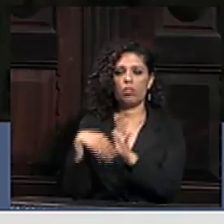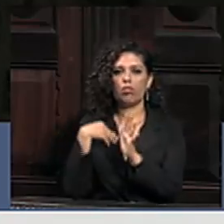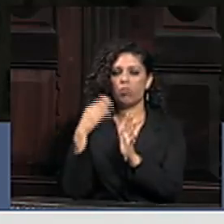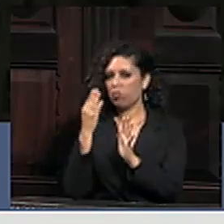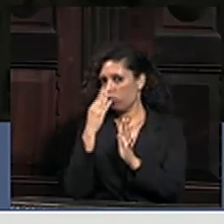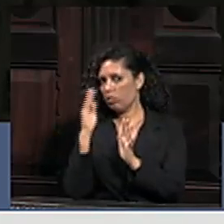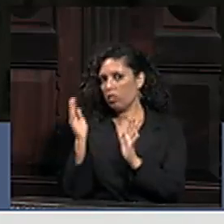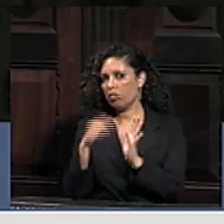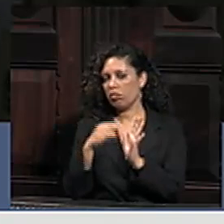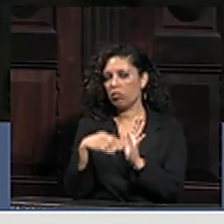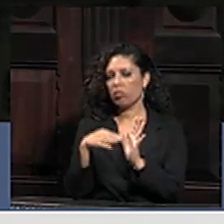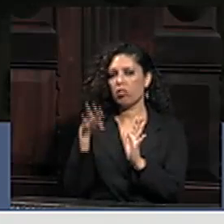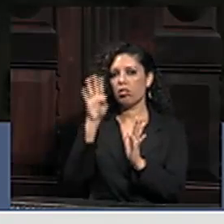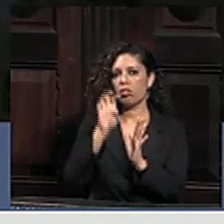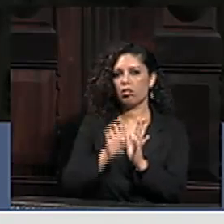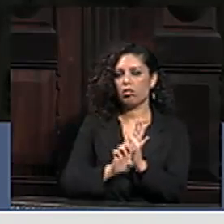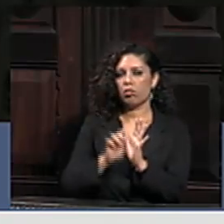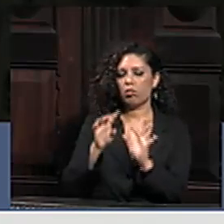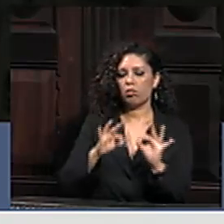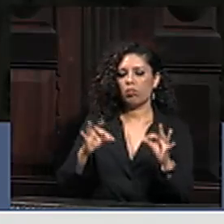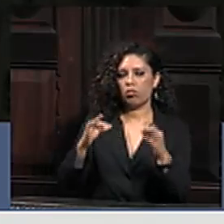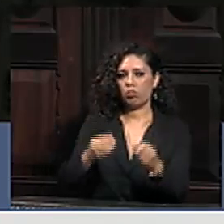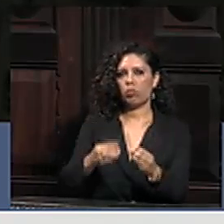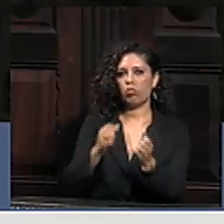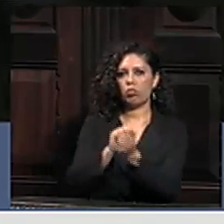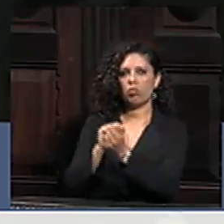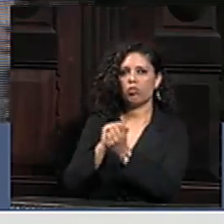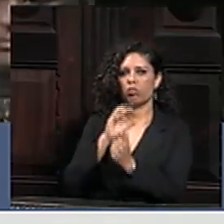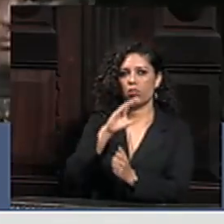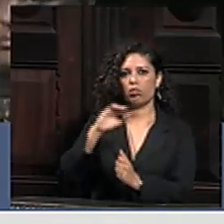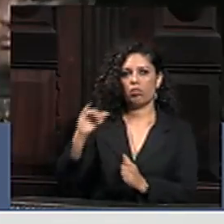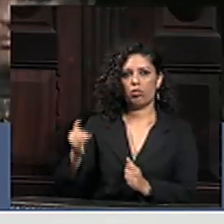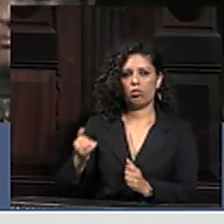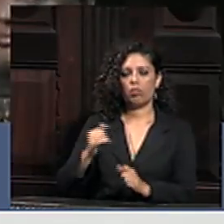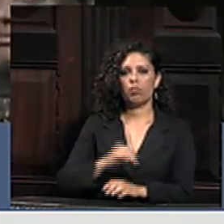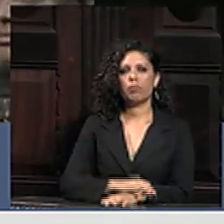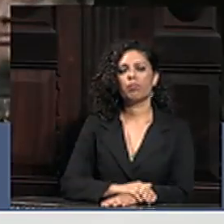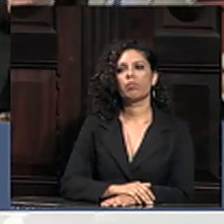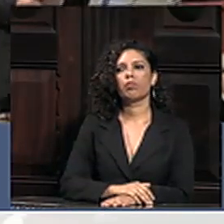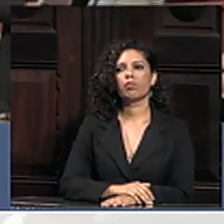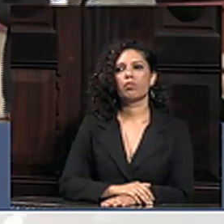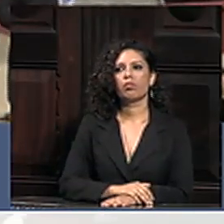rejeito na totalidade, acompanhando, portanto, o parecer da CCJ.